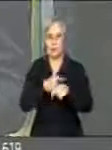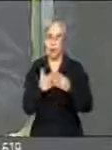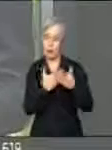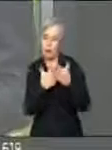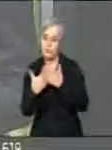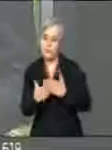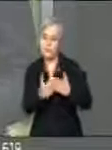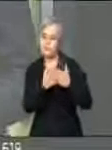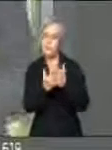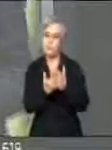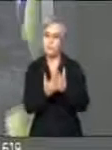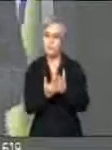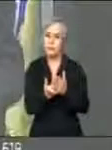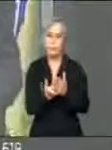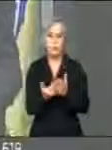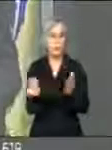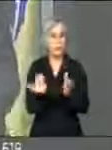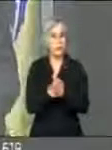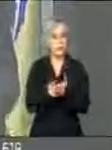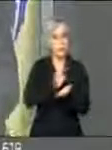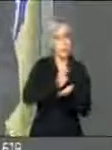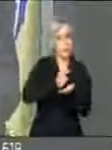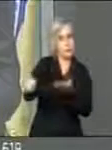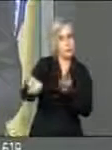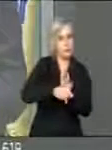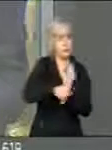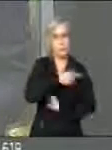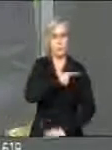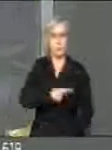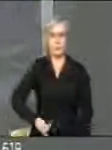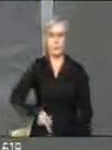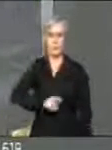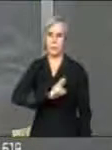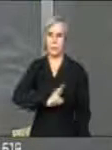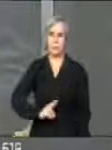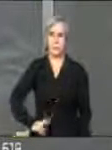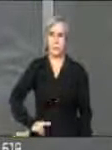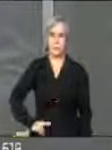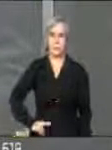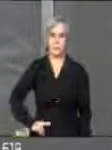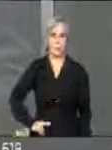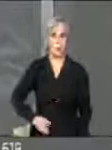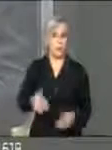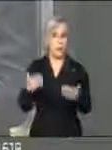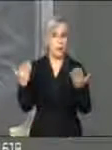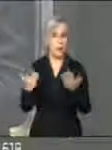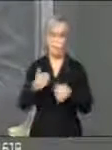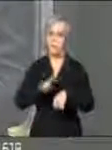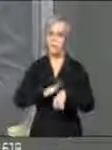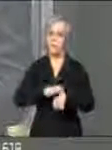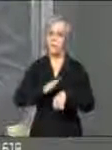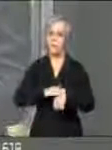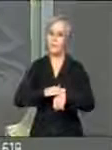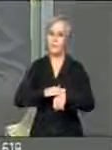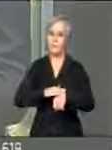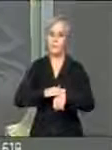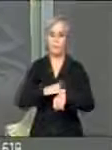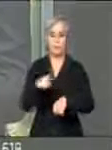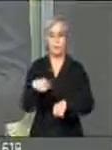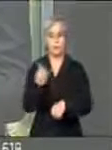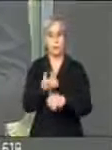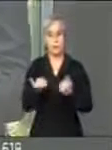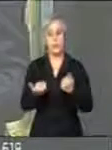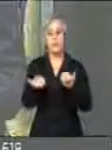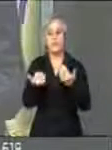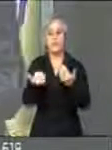do processo de impeachment da Presidente da República. Chegou o momento de entregarmos de